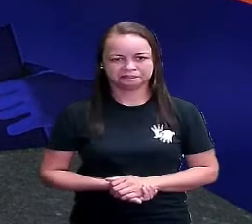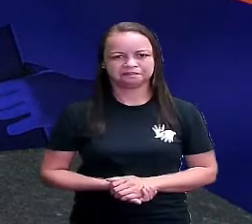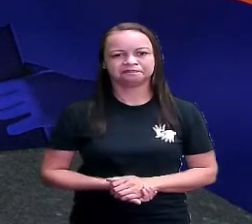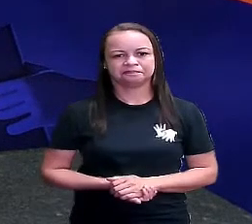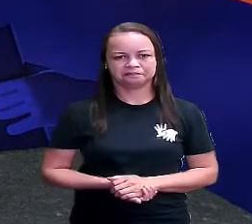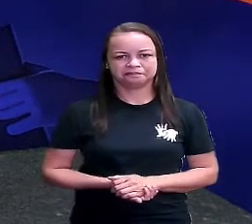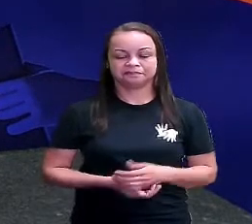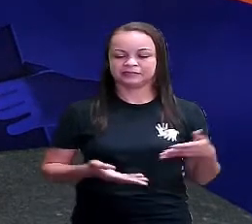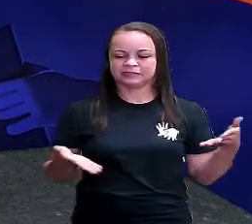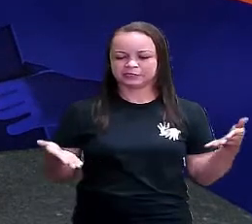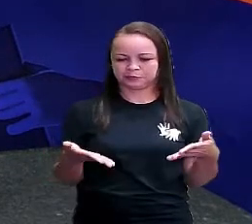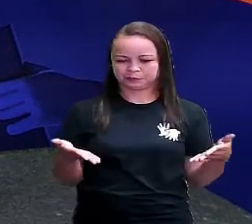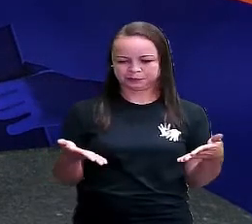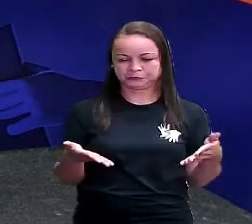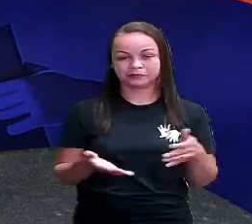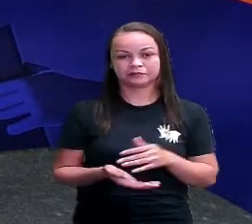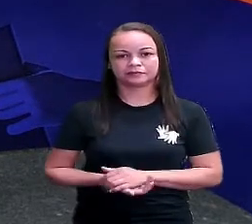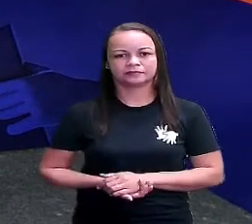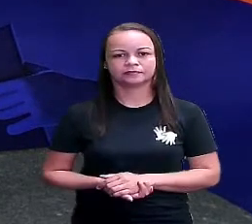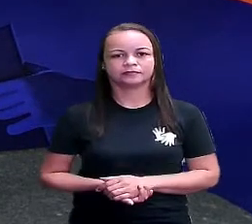E agora